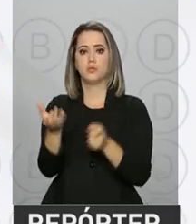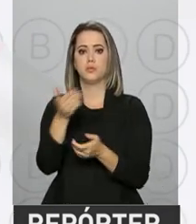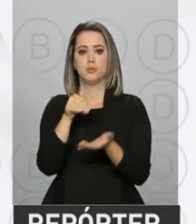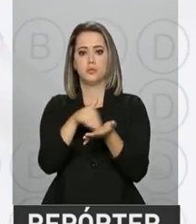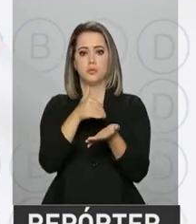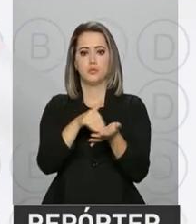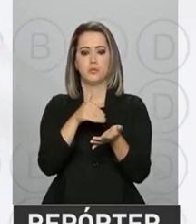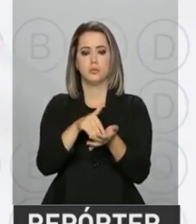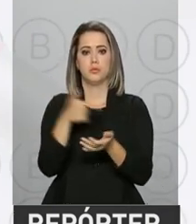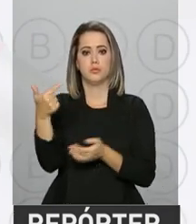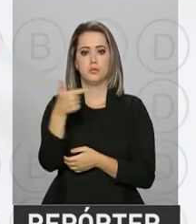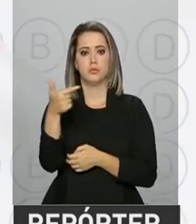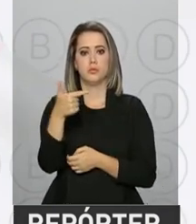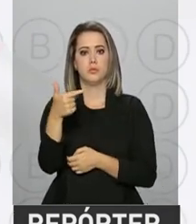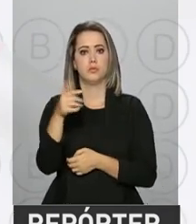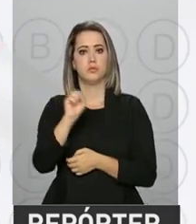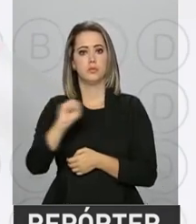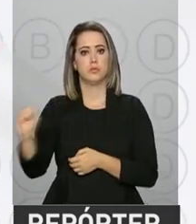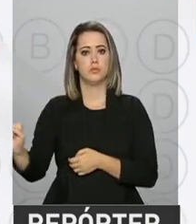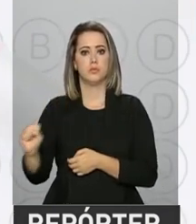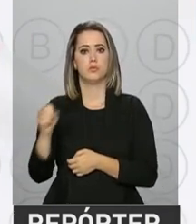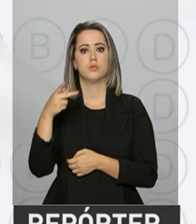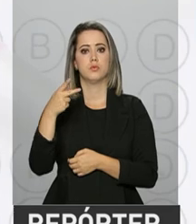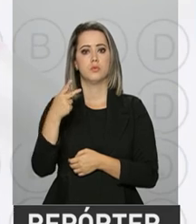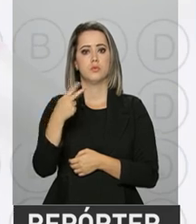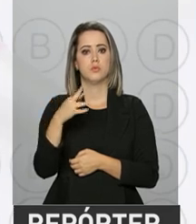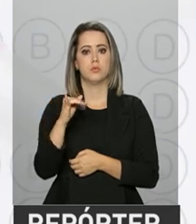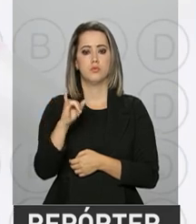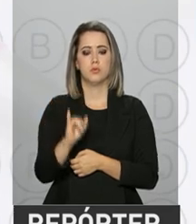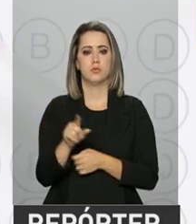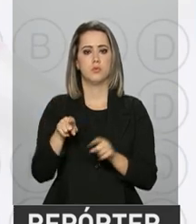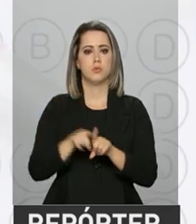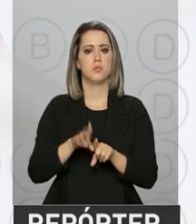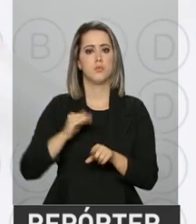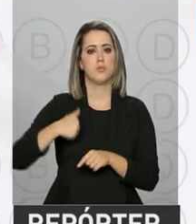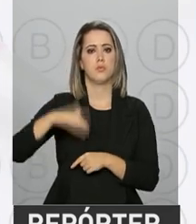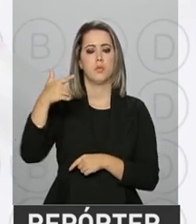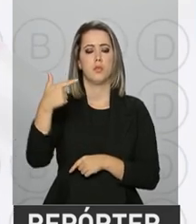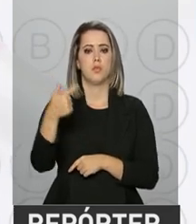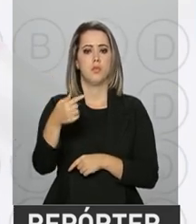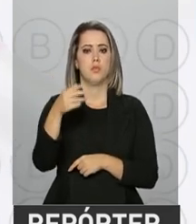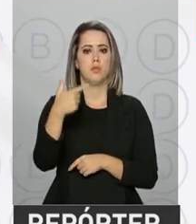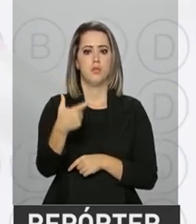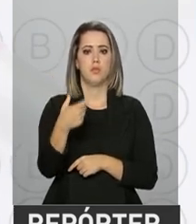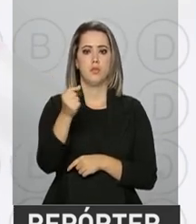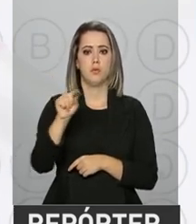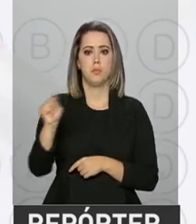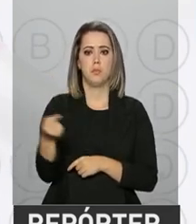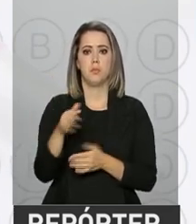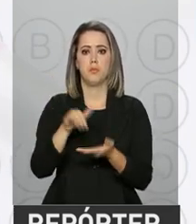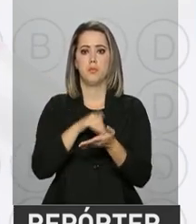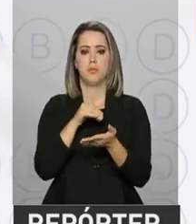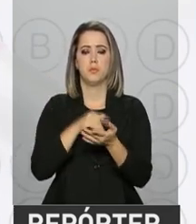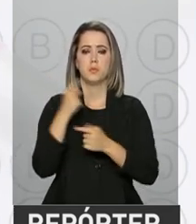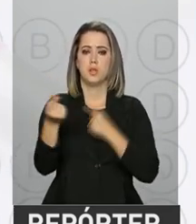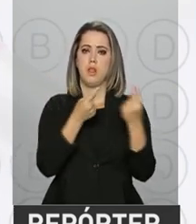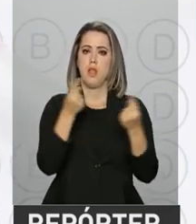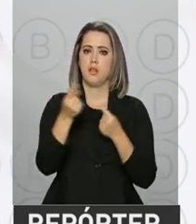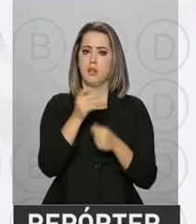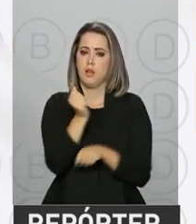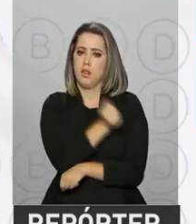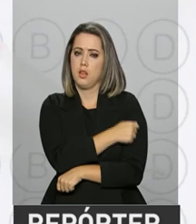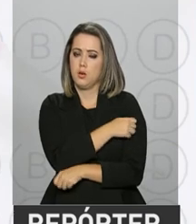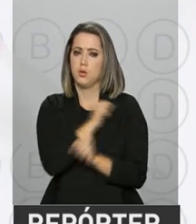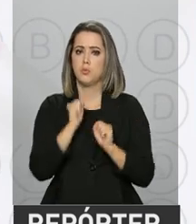do segundo semestre do ProUni. O MEC recebeu mais de 720 mil inscrições, já que cada estudante podia